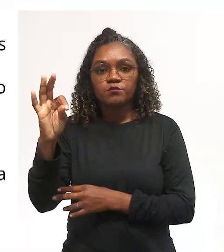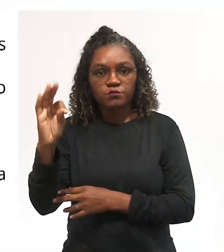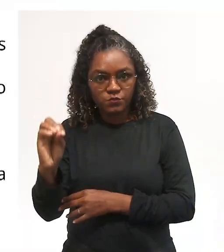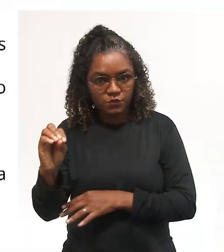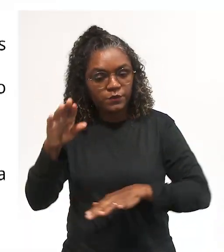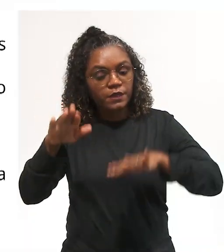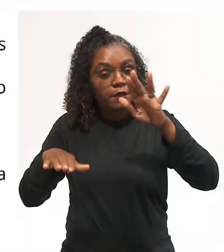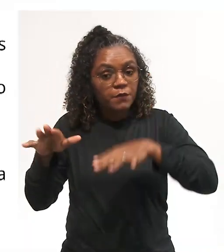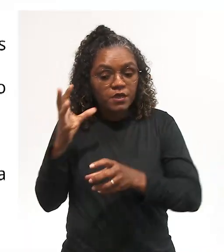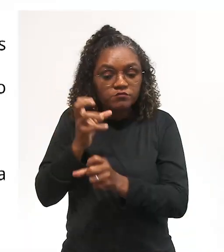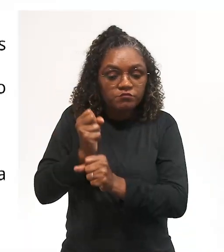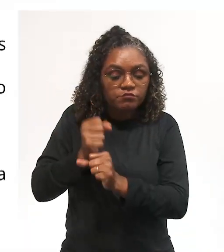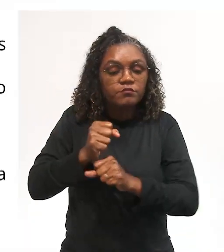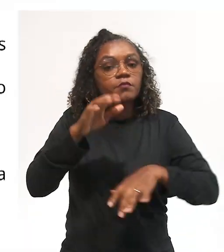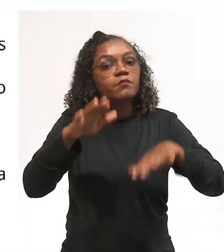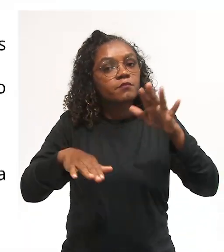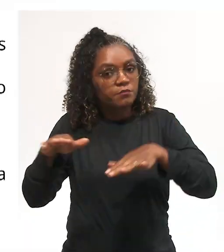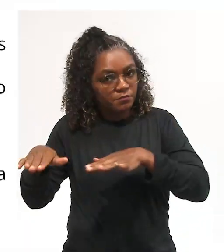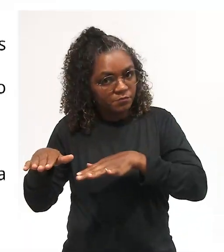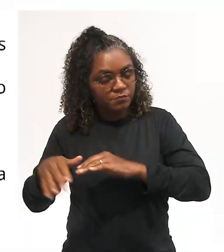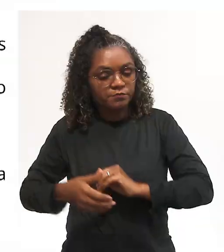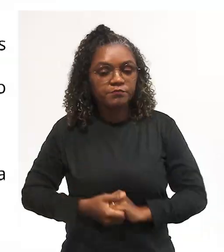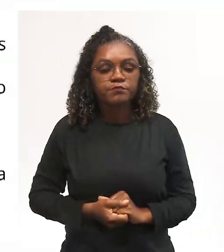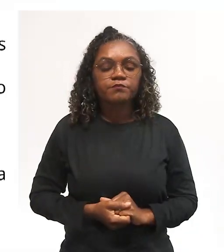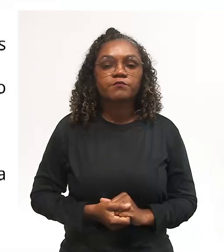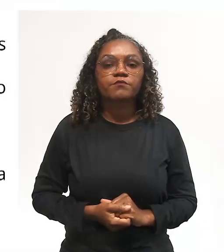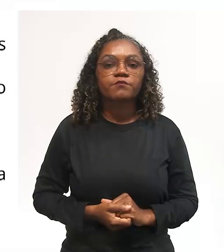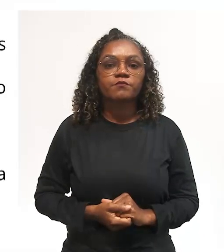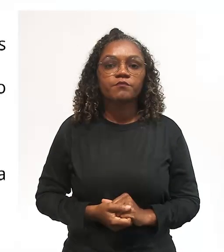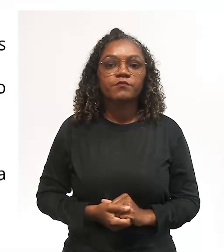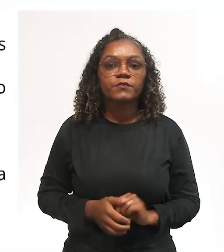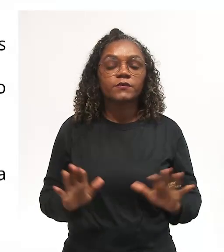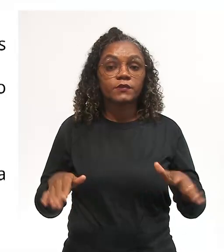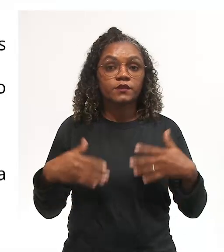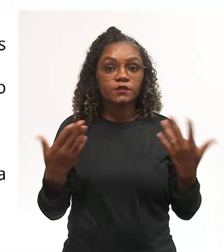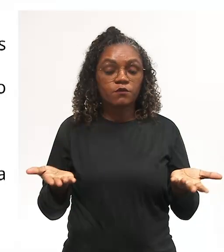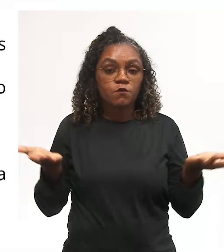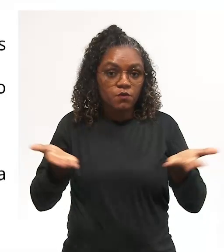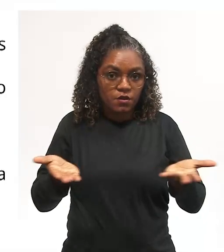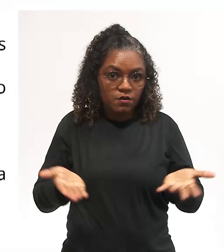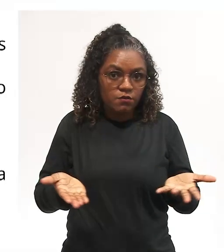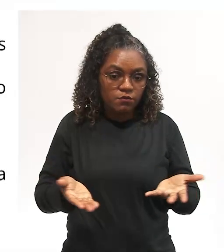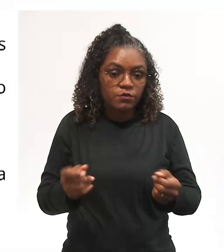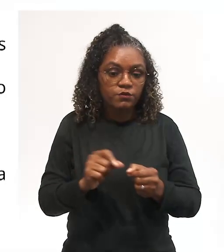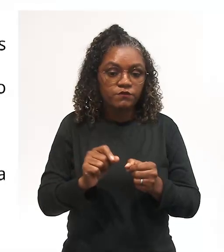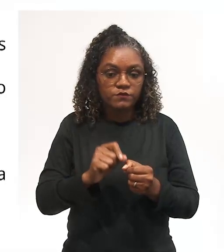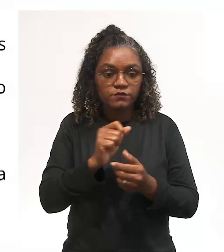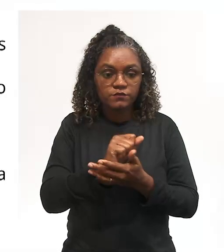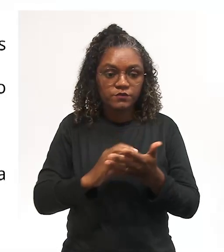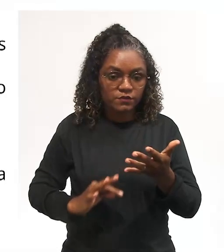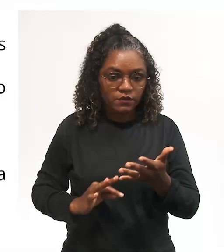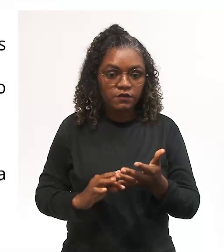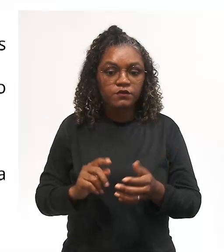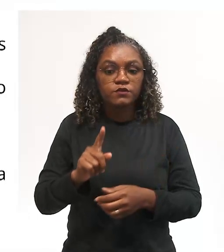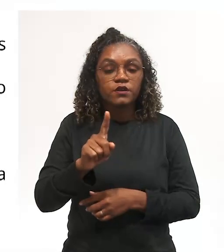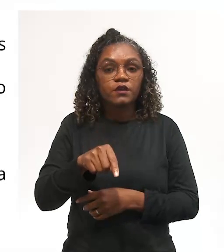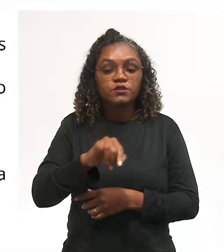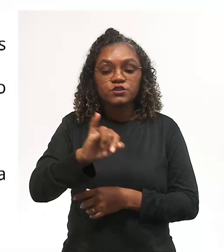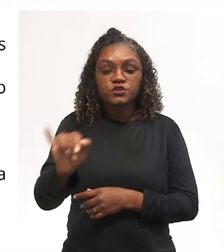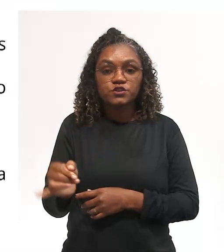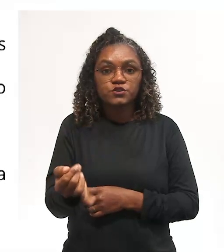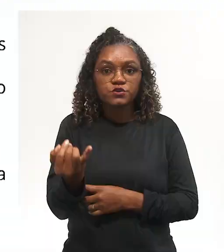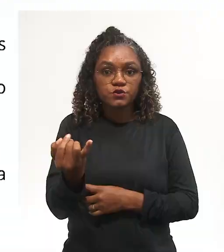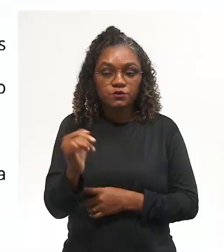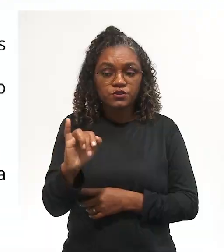cálculo utilizado. Em nossos exercícios, nós vamos chamar de juros representado pela letra